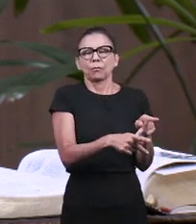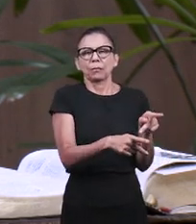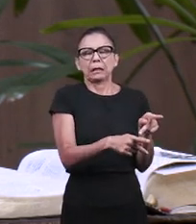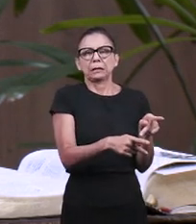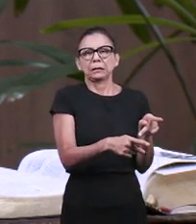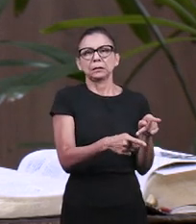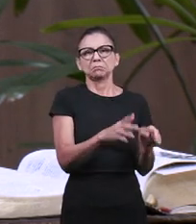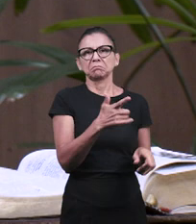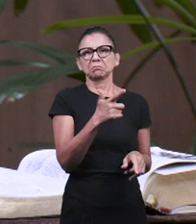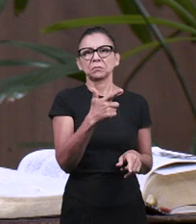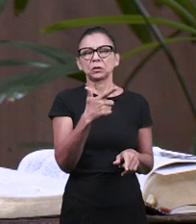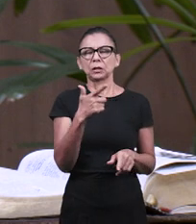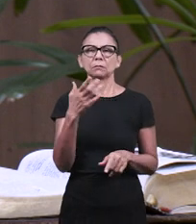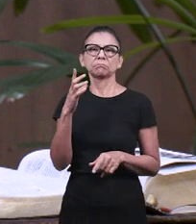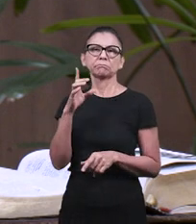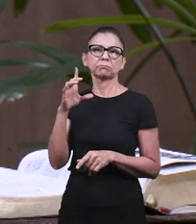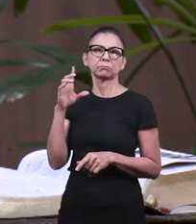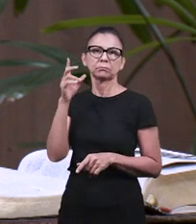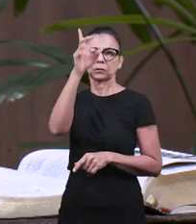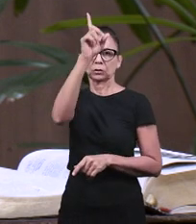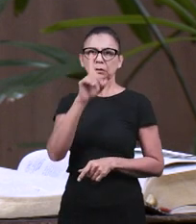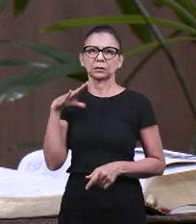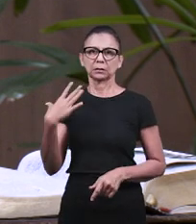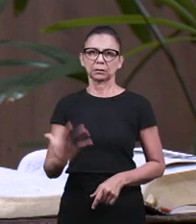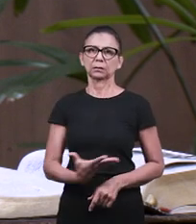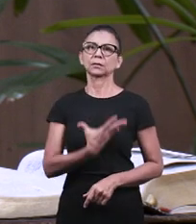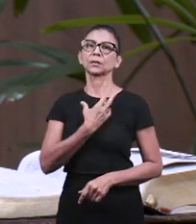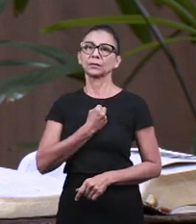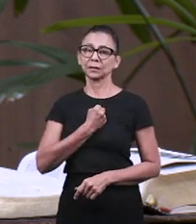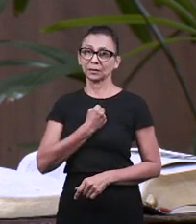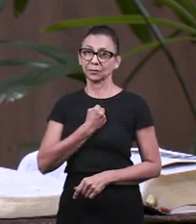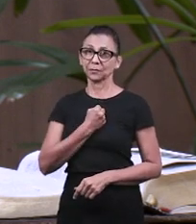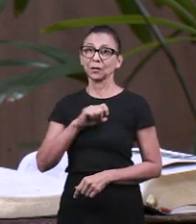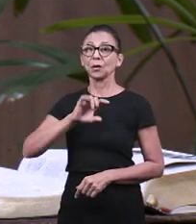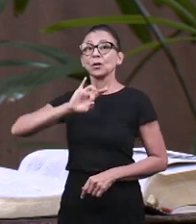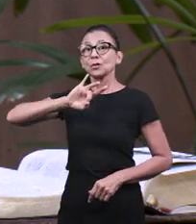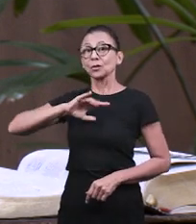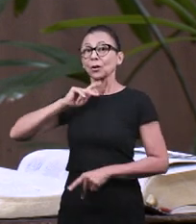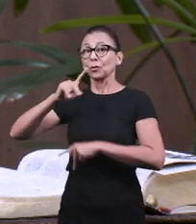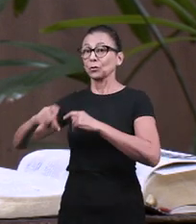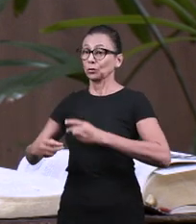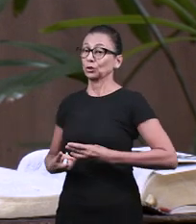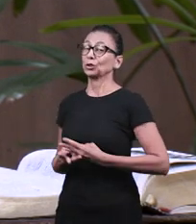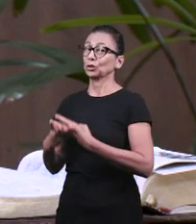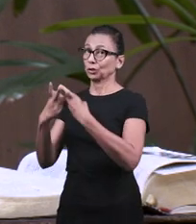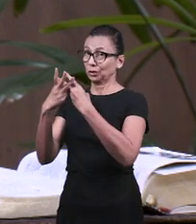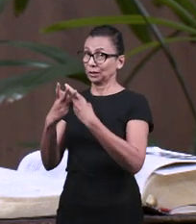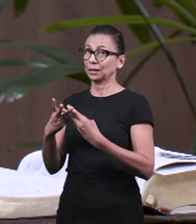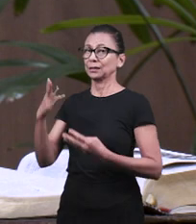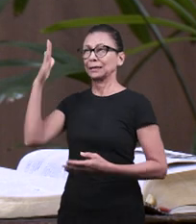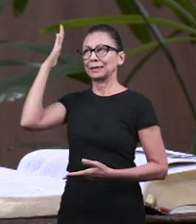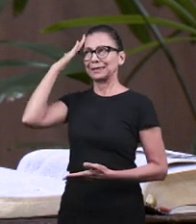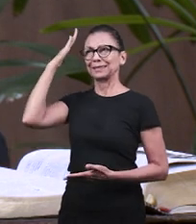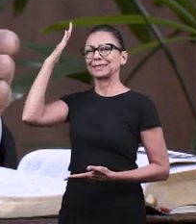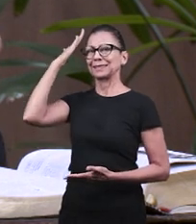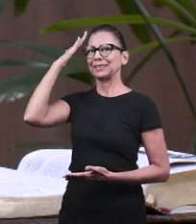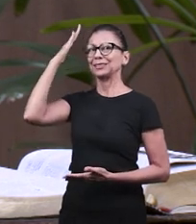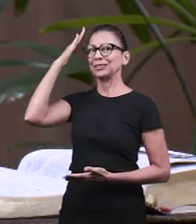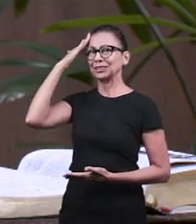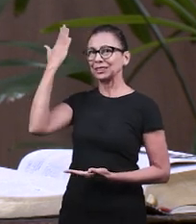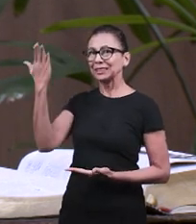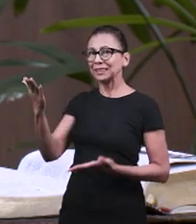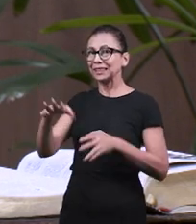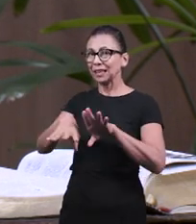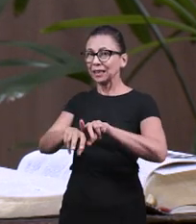Deus. Então, quem entendia da palavra, das escrituras, eram os judeus. Os gentios estavam chegando